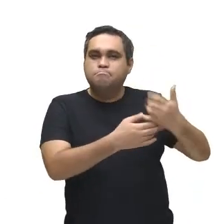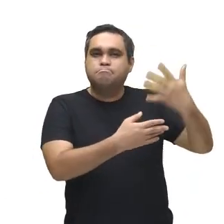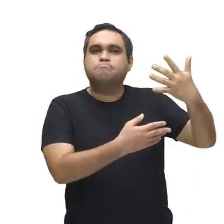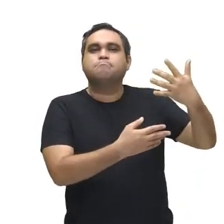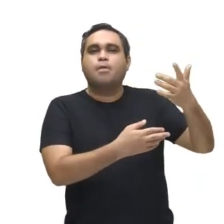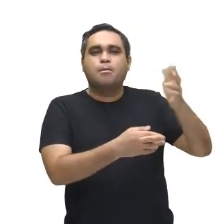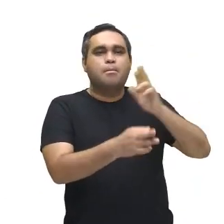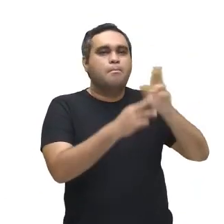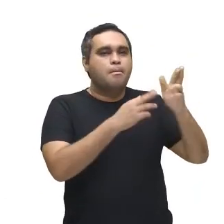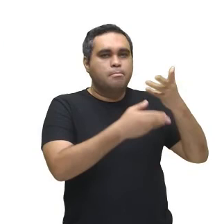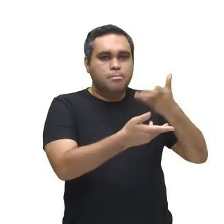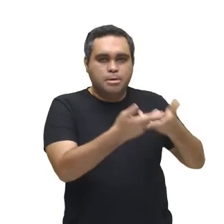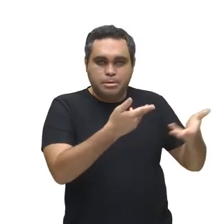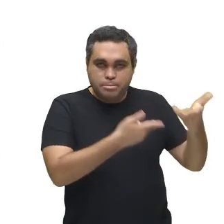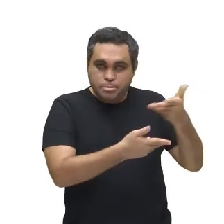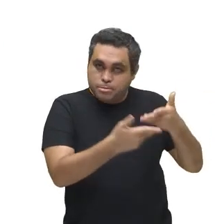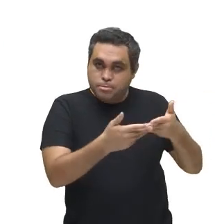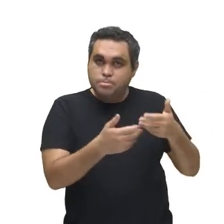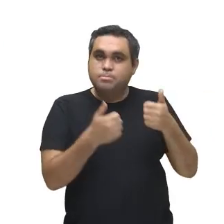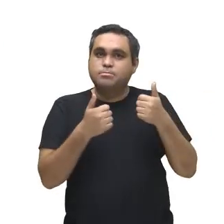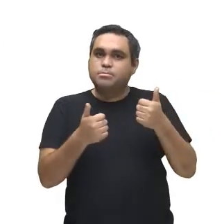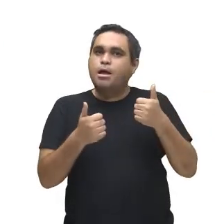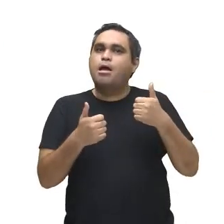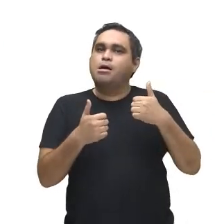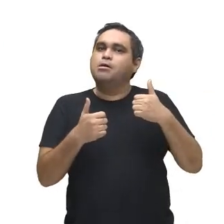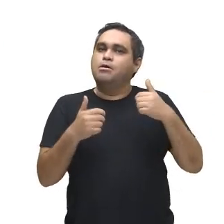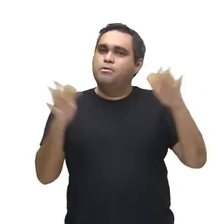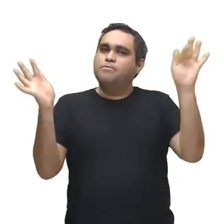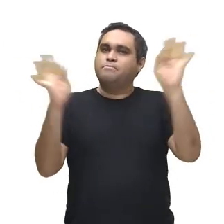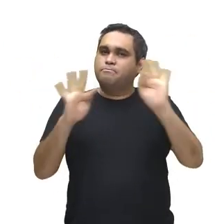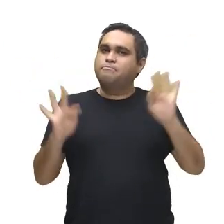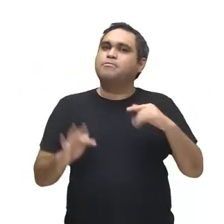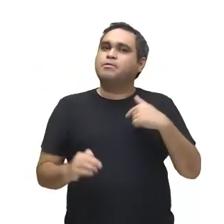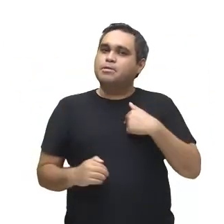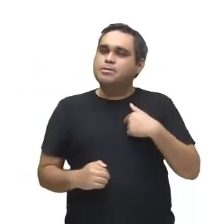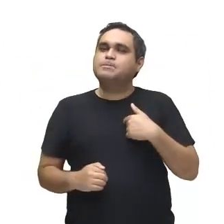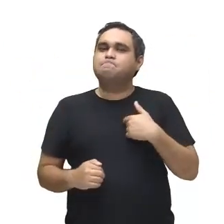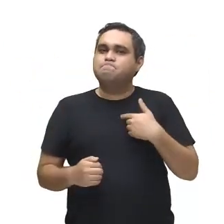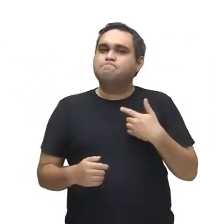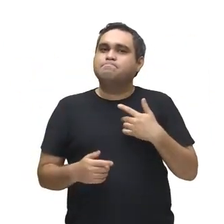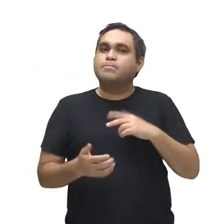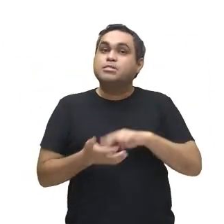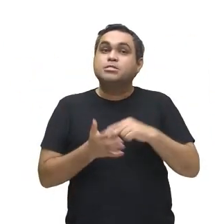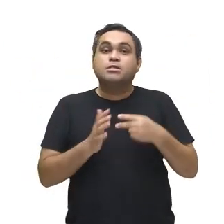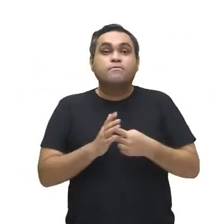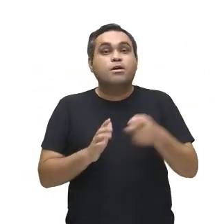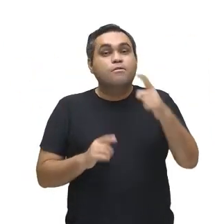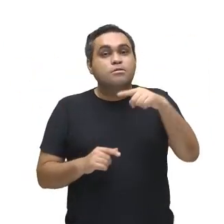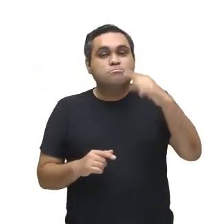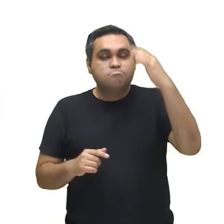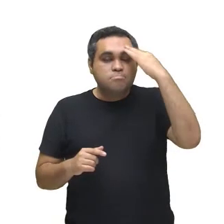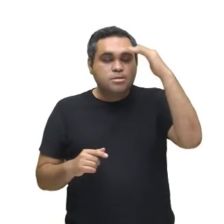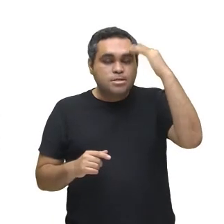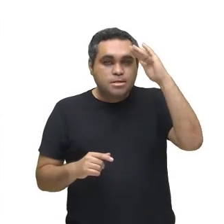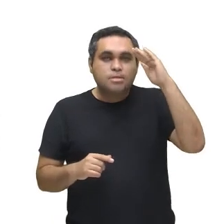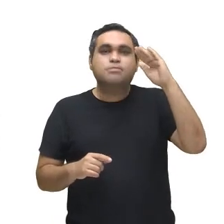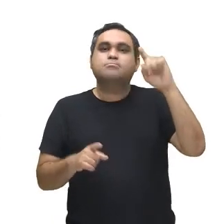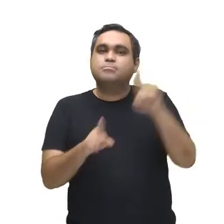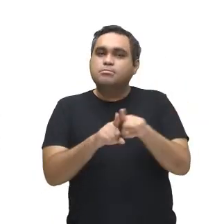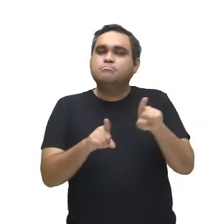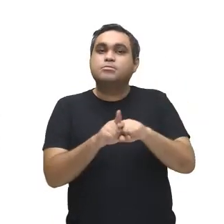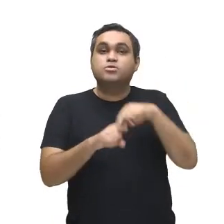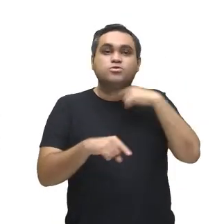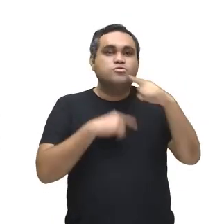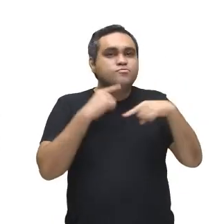estão participando do nosso chat. Isso me deixa muito feliz, porque significa que vocês estão compreendendo o assunto que a gente quer repassar,